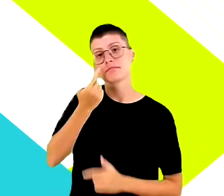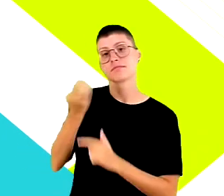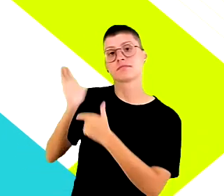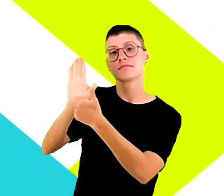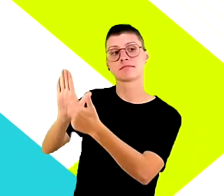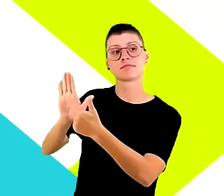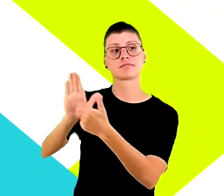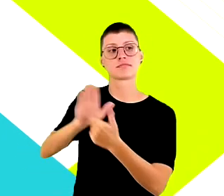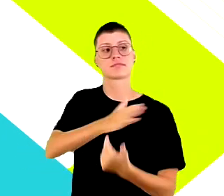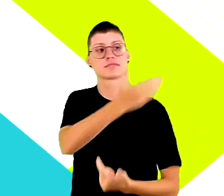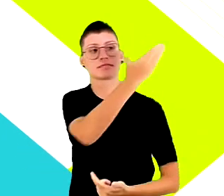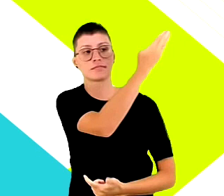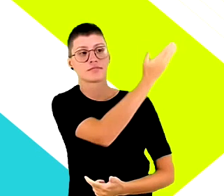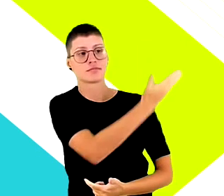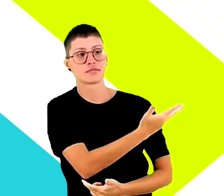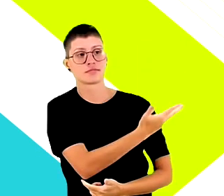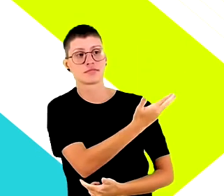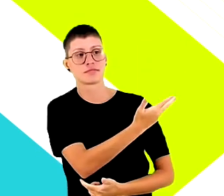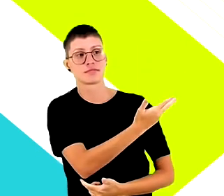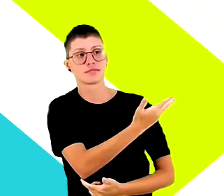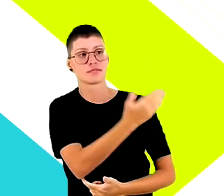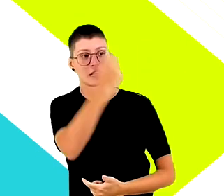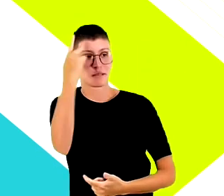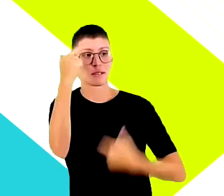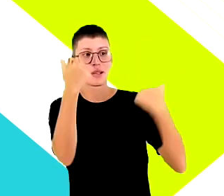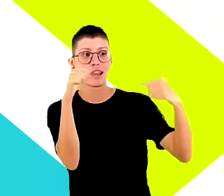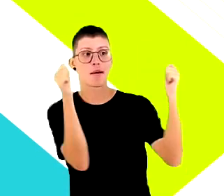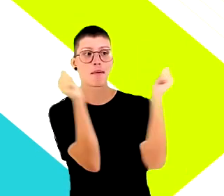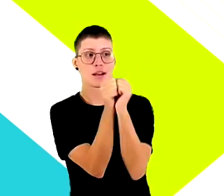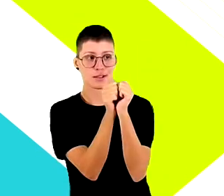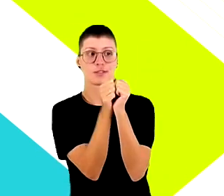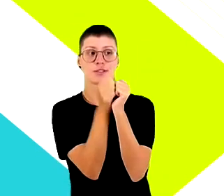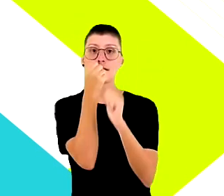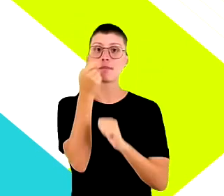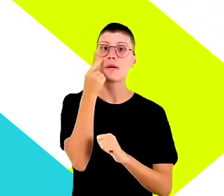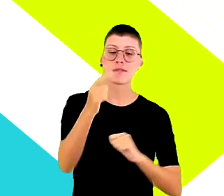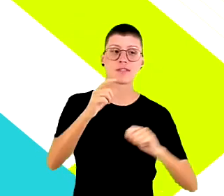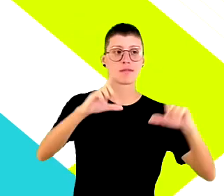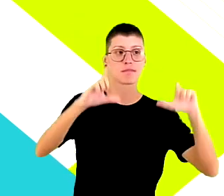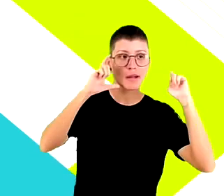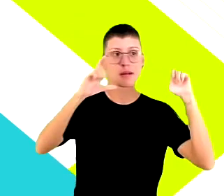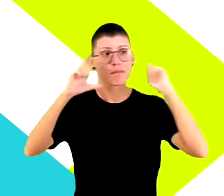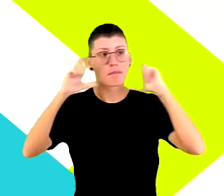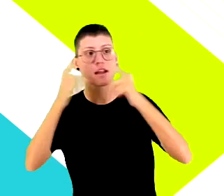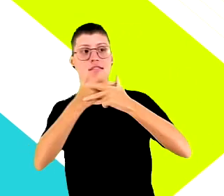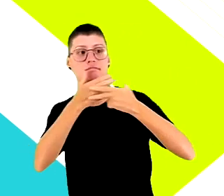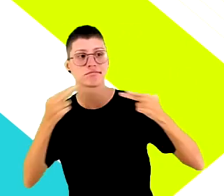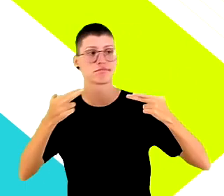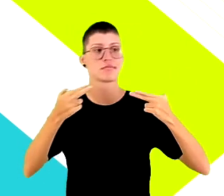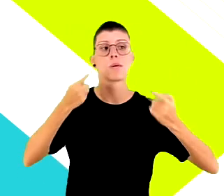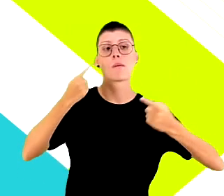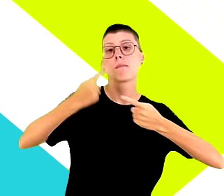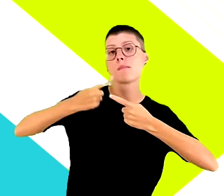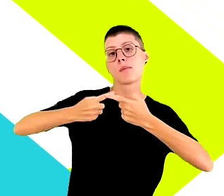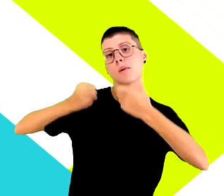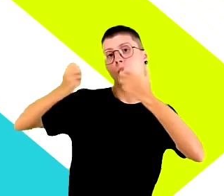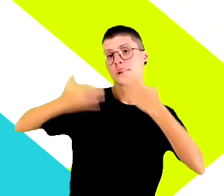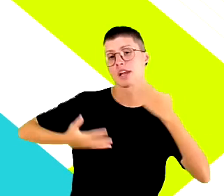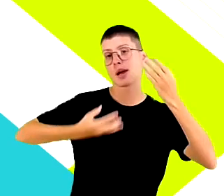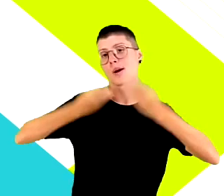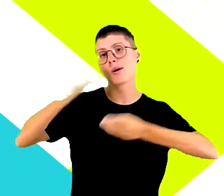aqui, dos executivos, acho que vale trazer, para enfim, trazer um pouco, né, do porquê disso e como é que a gente está montando